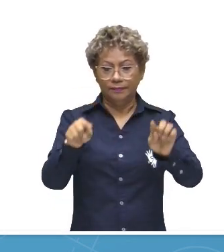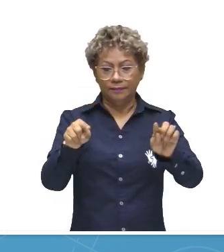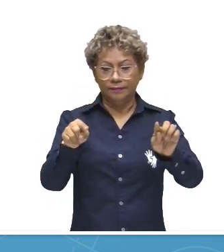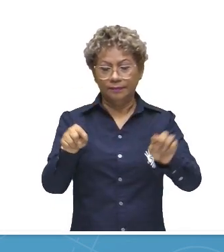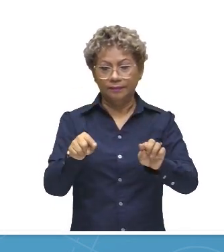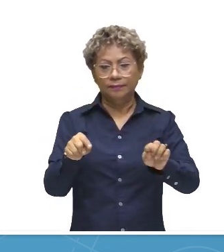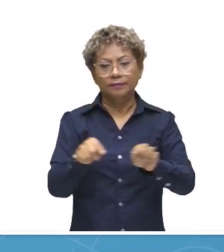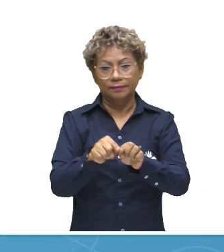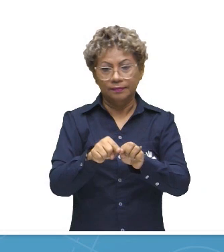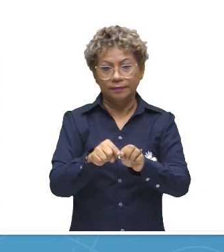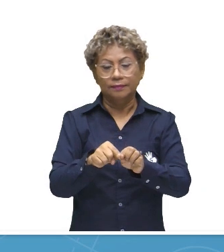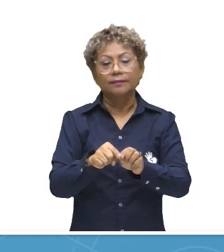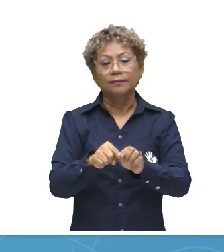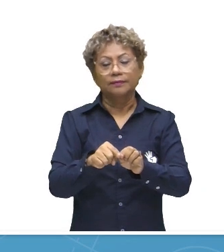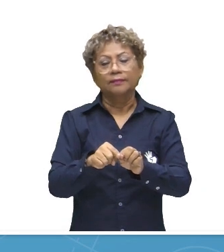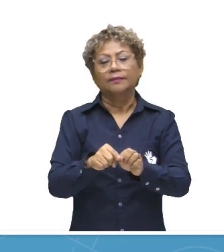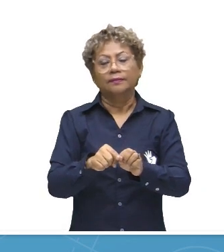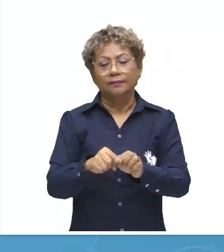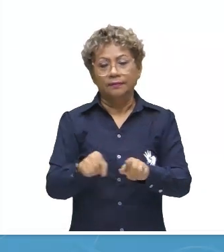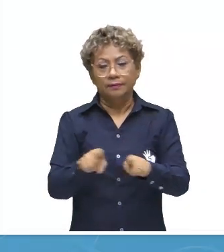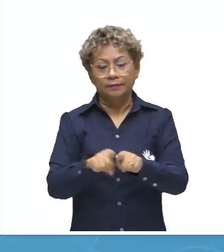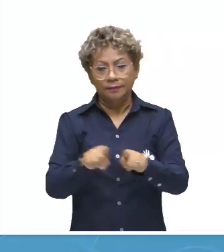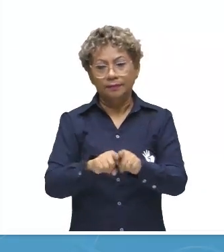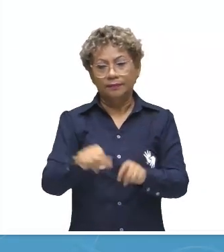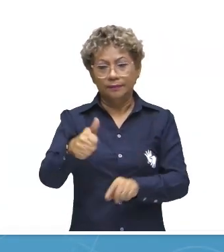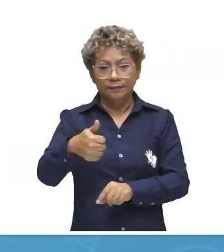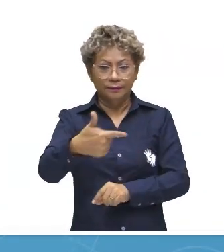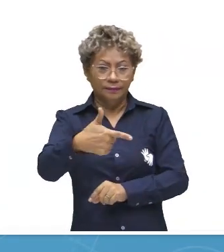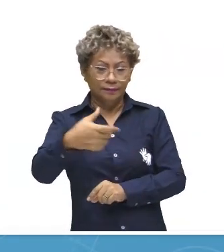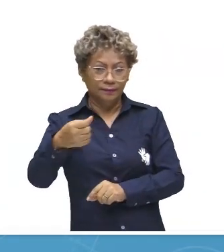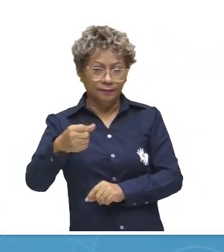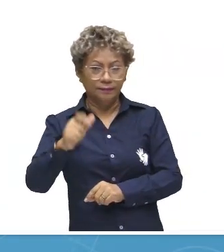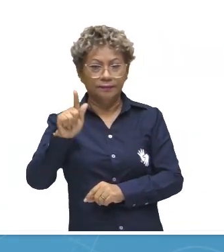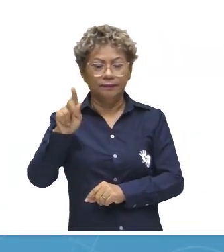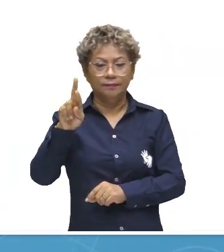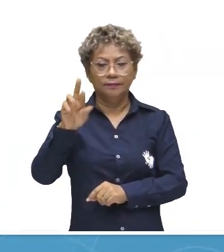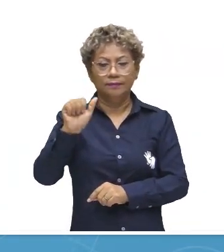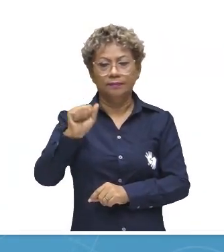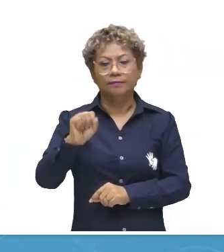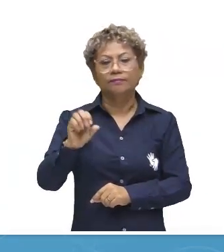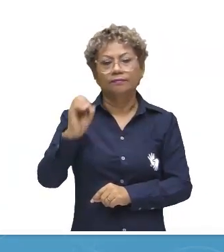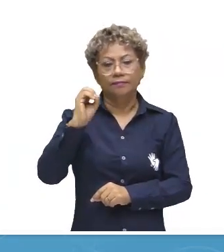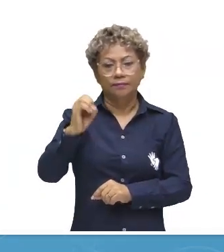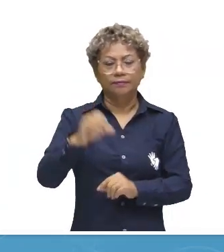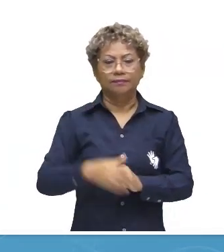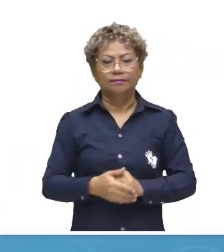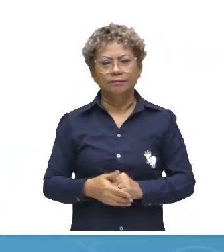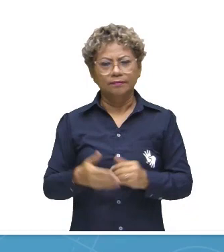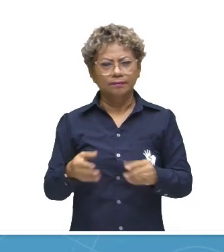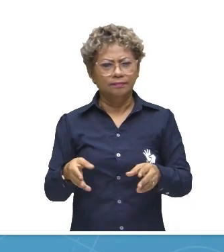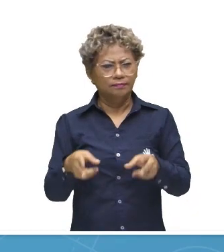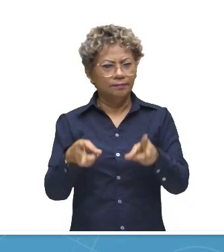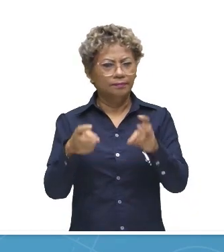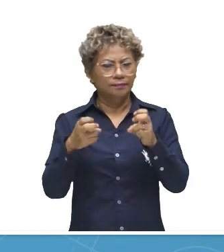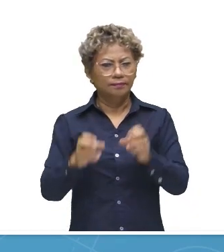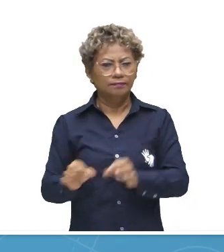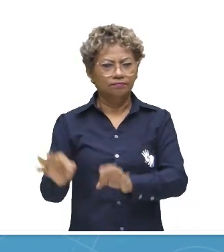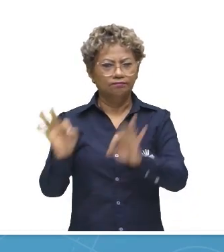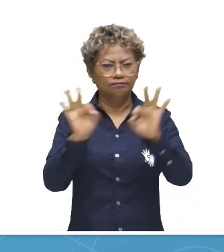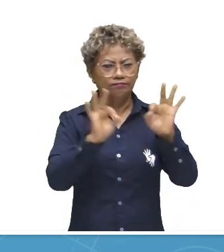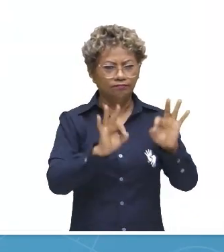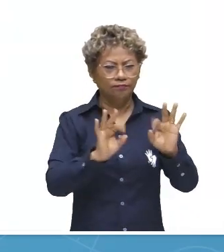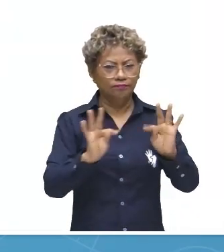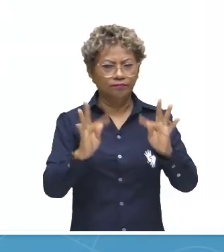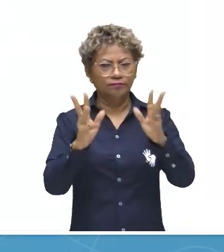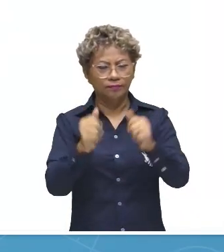nós tivemos a oportunidade de rever aqui os conceitos básicos relacionados a polígonos, a seus elementos que o compõem, chegou o momento de colocar